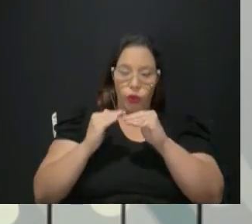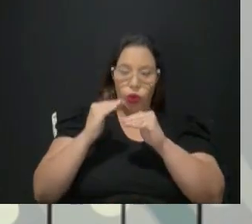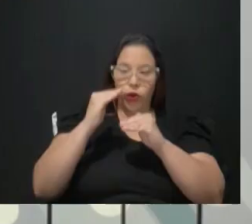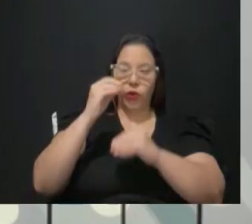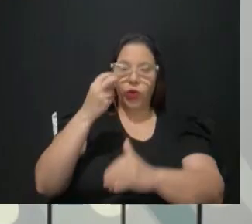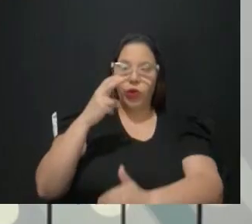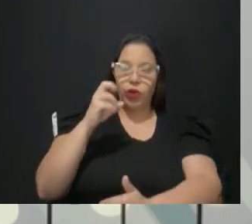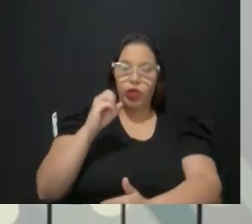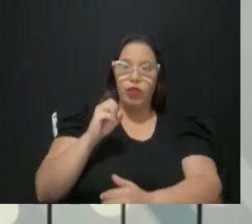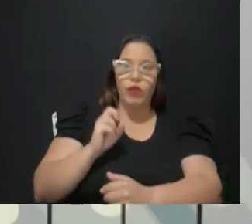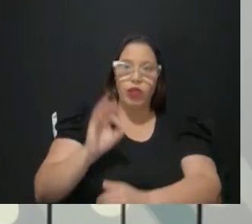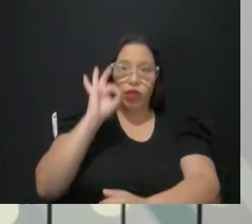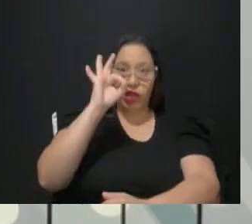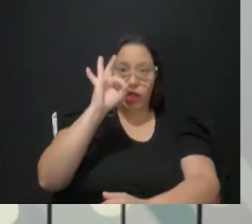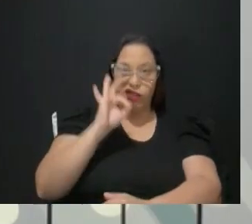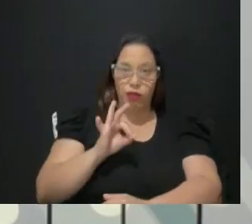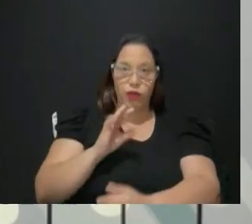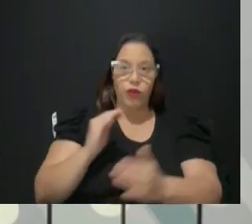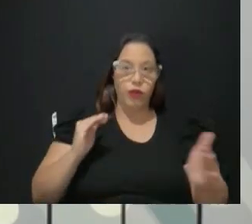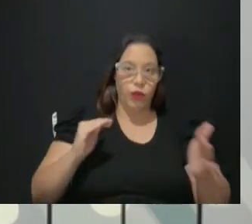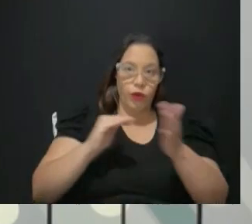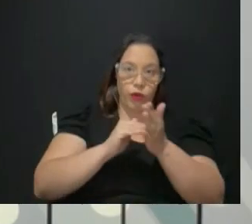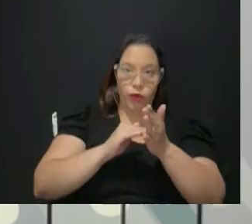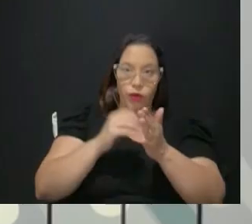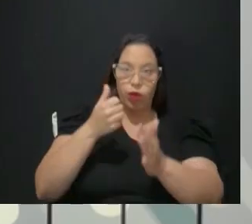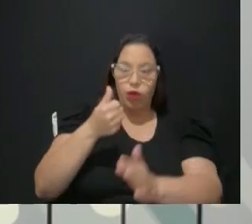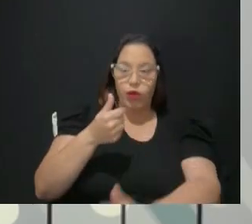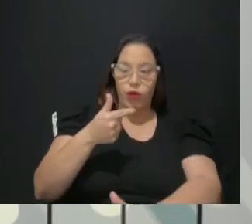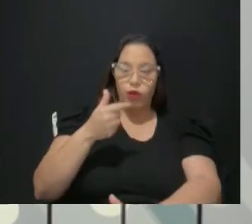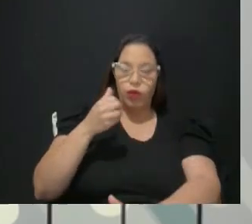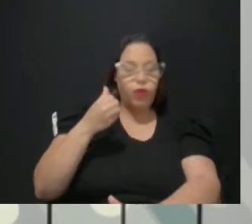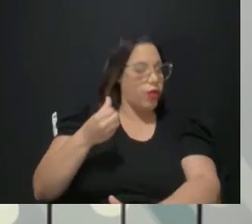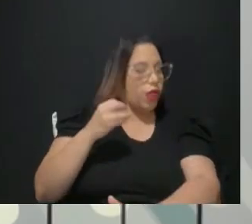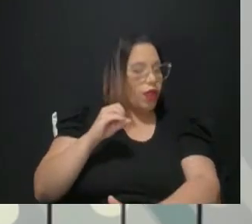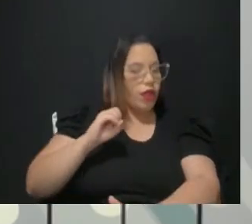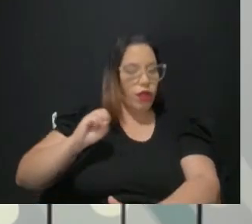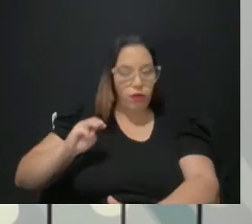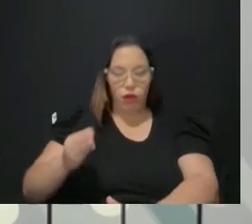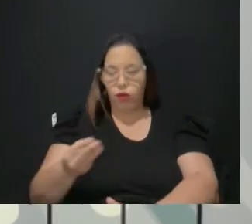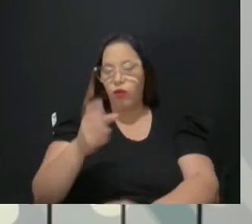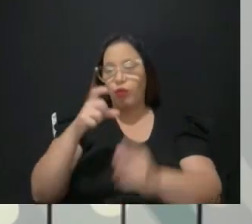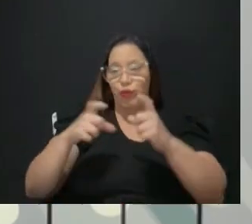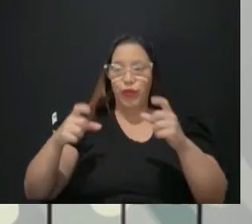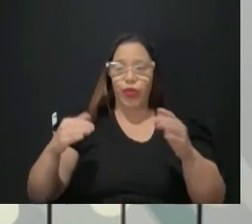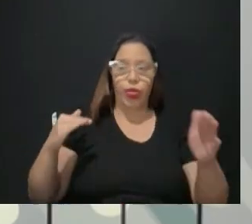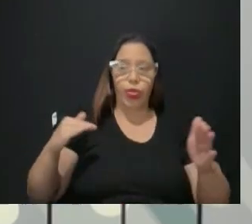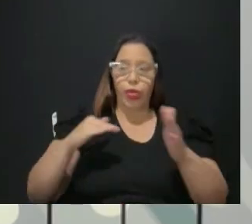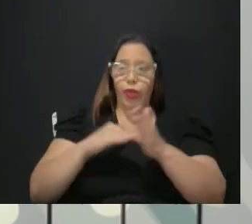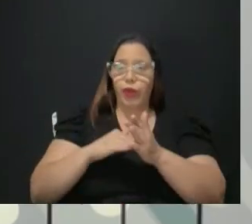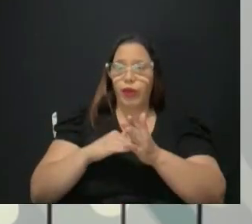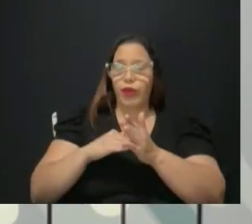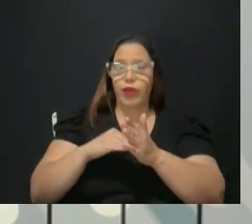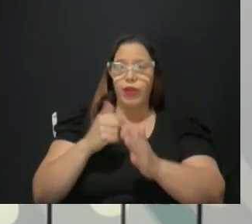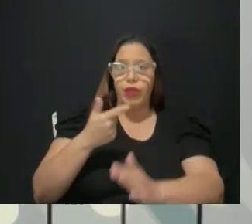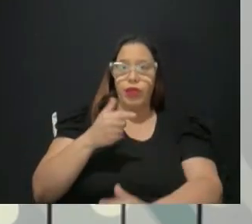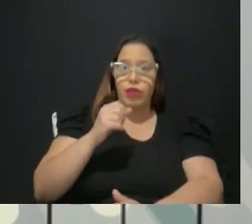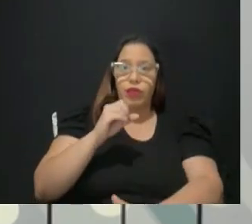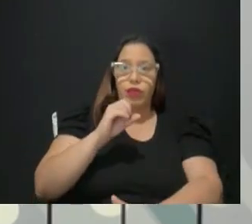aumentar 50% e chegar a quase 10 milhões de pessoas atingidas